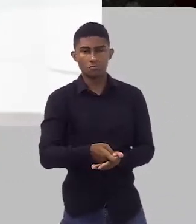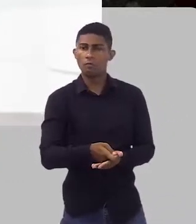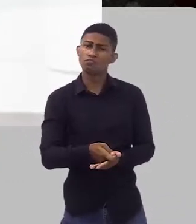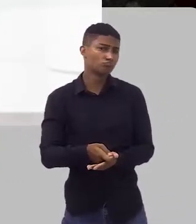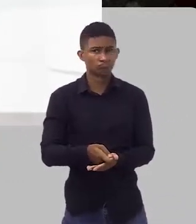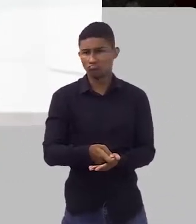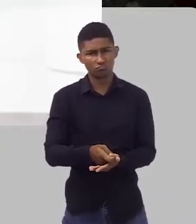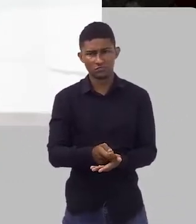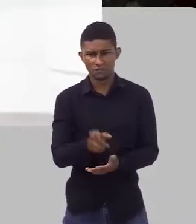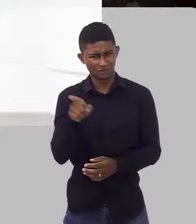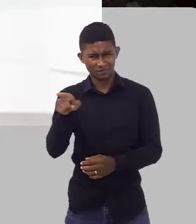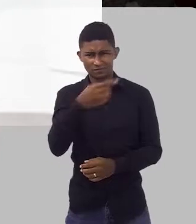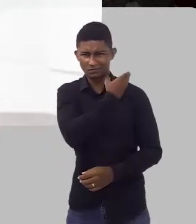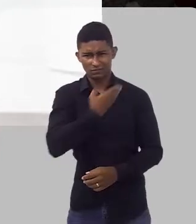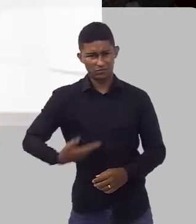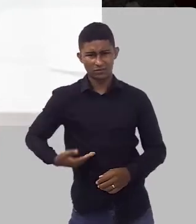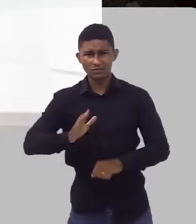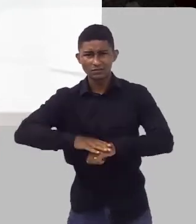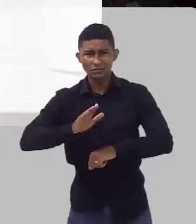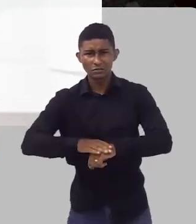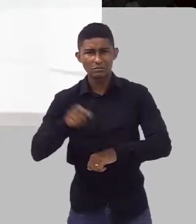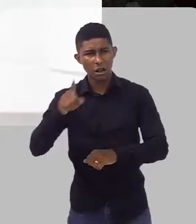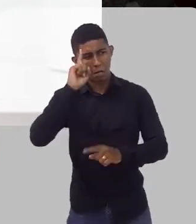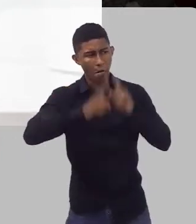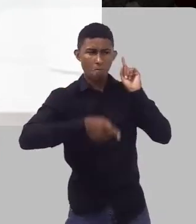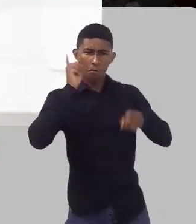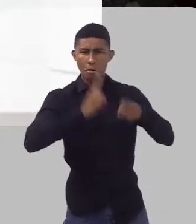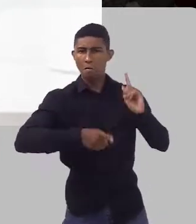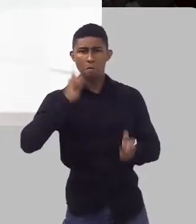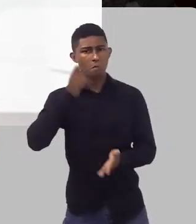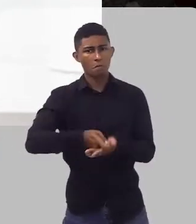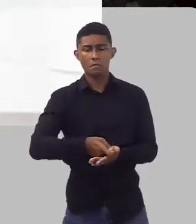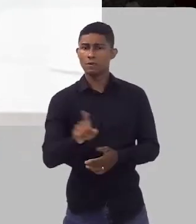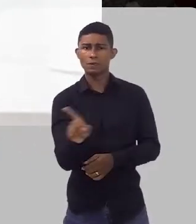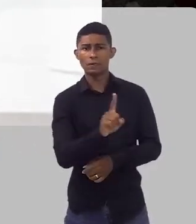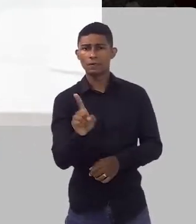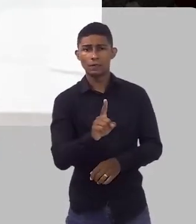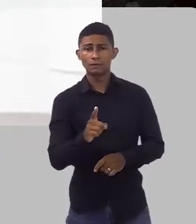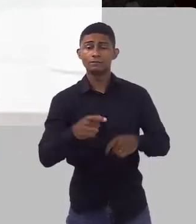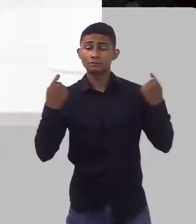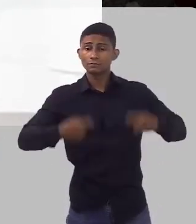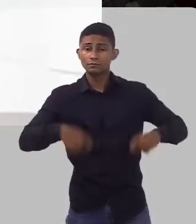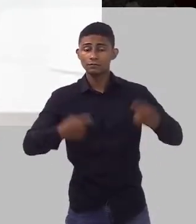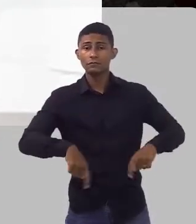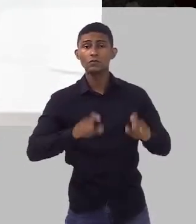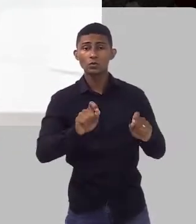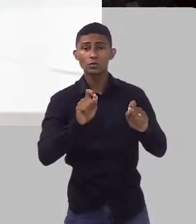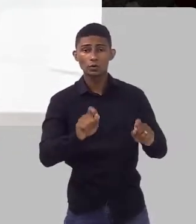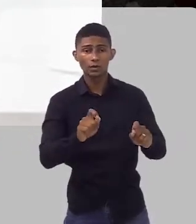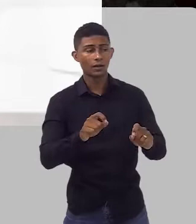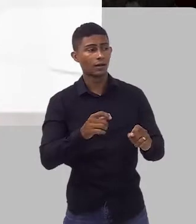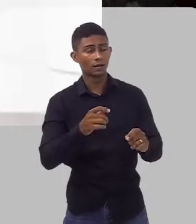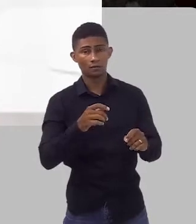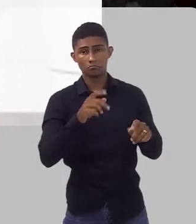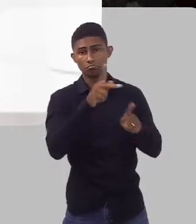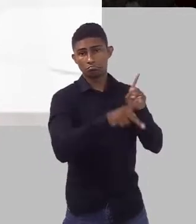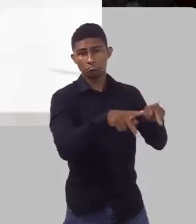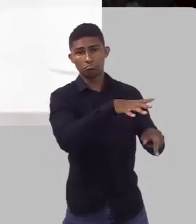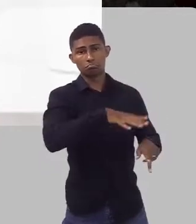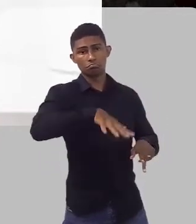que vai dizer o que pode, o que não pode, quais as situações maiores de risco. As campanhas têm que ser educativas,